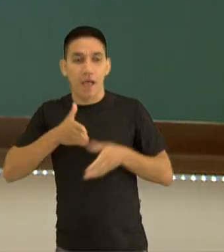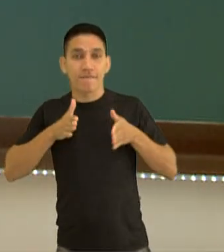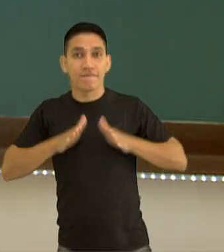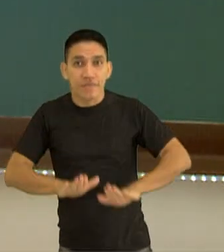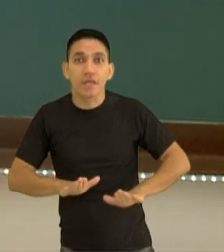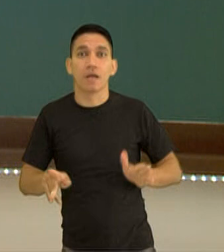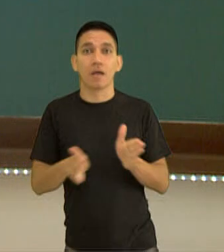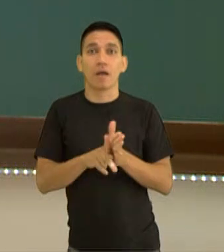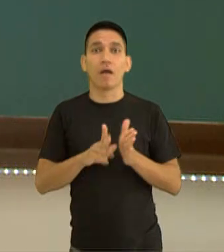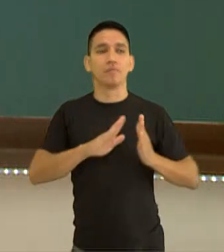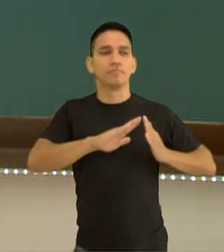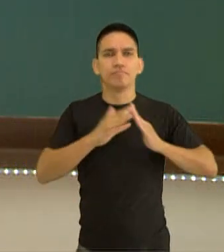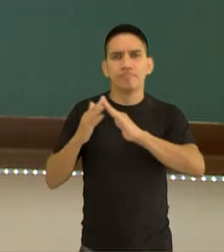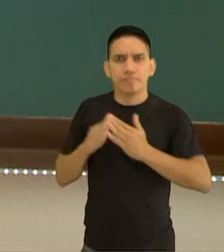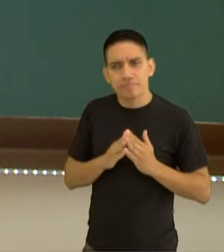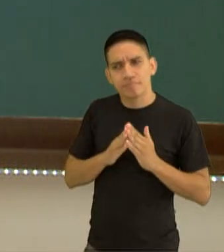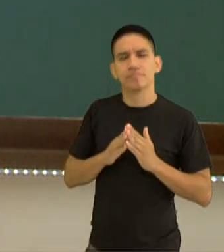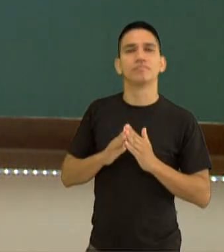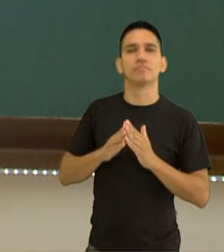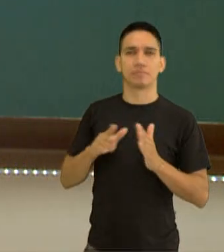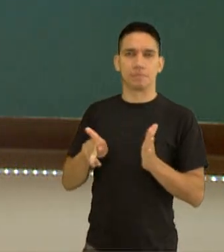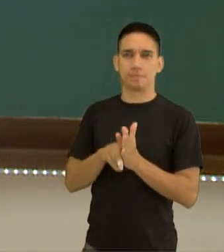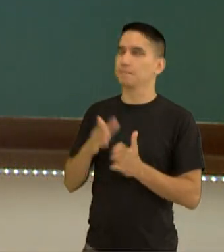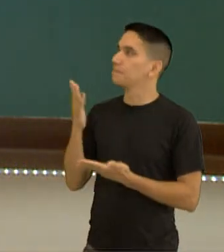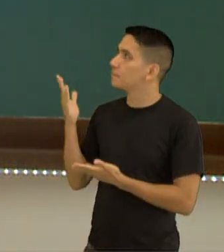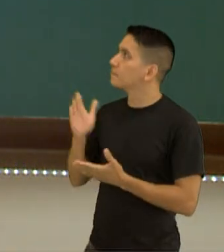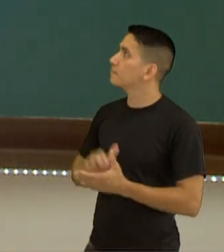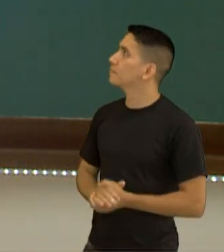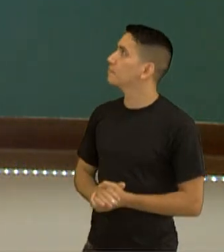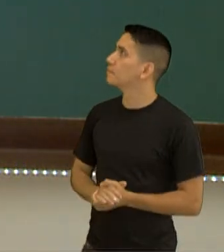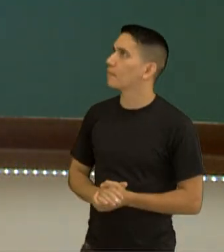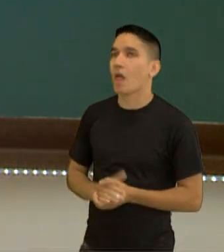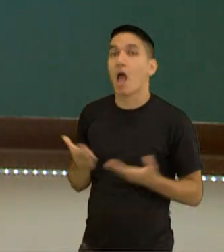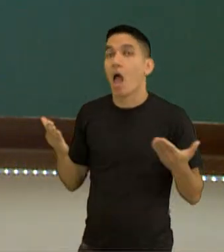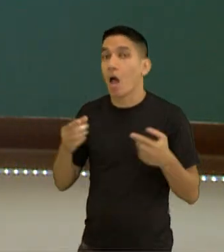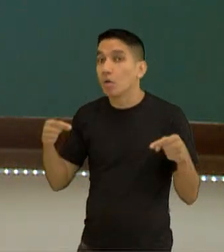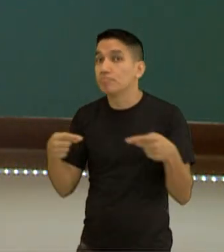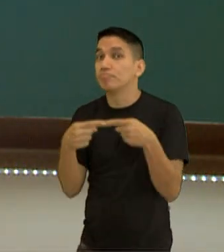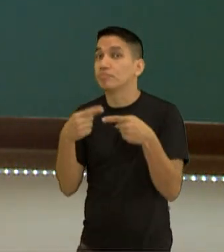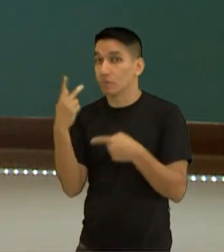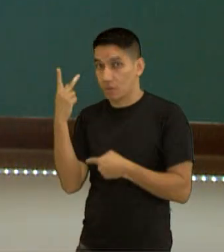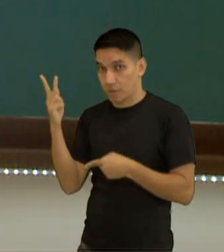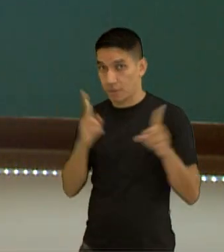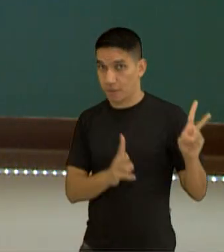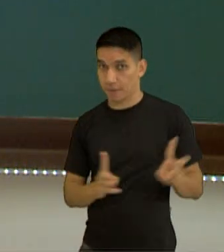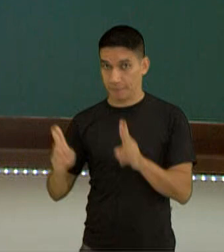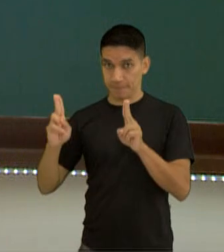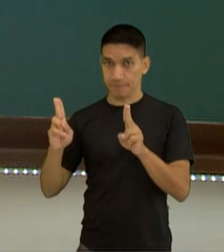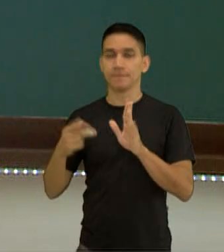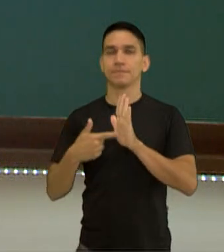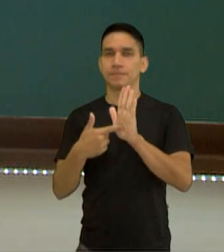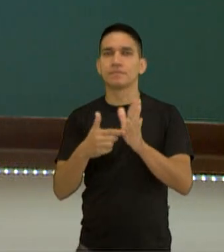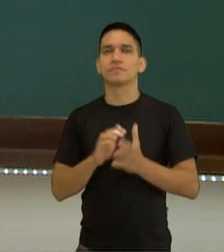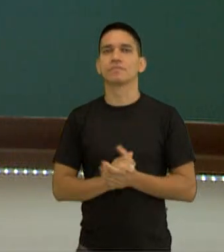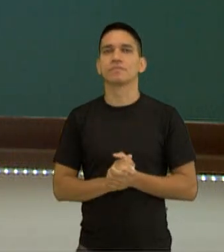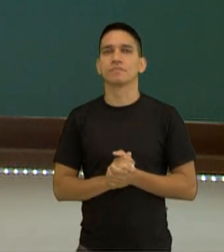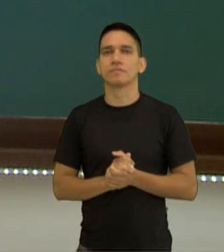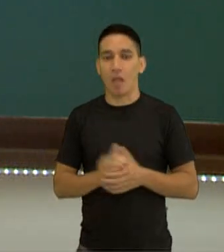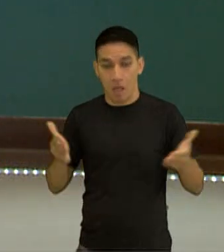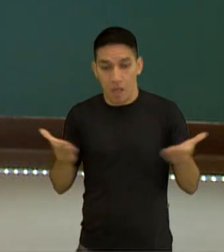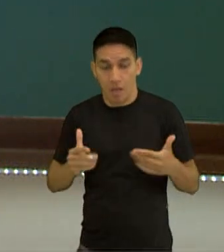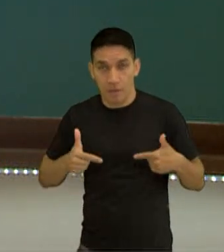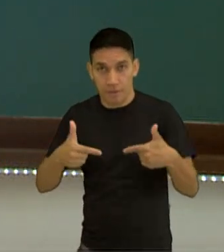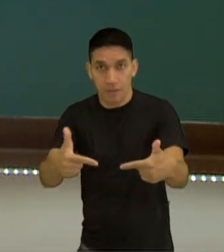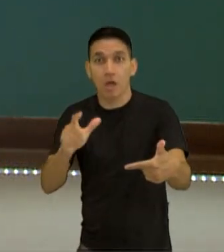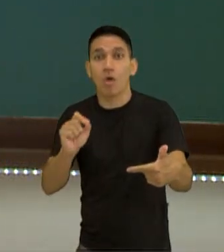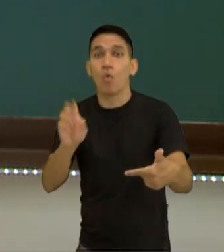dentro dessas vizinhanças. According to our fragment, de acordo com o nosso fragmento, the present continuous tense